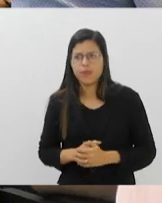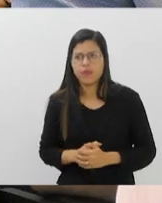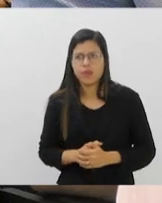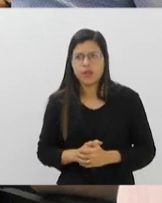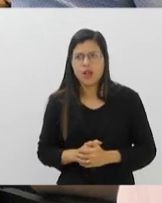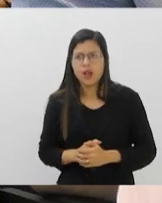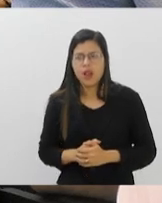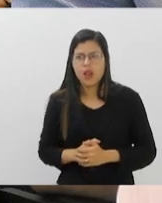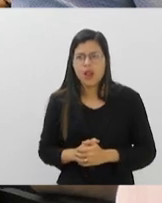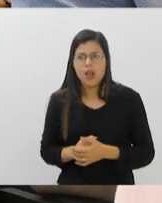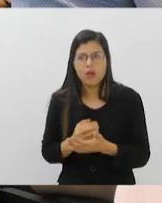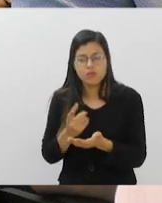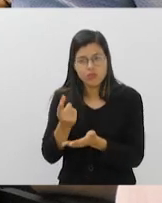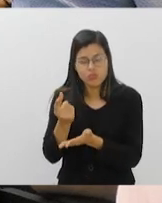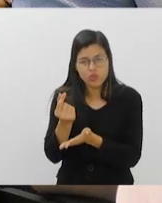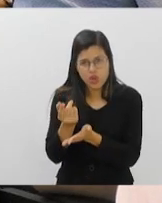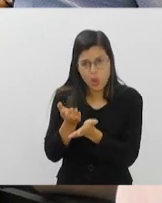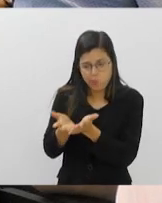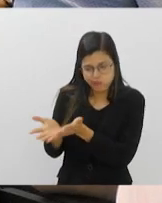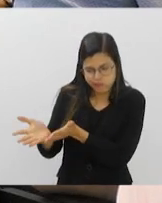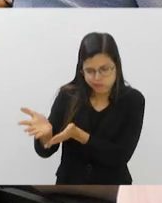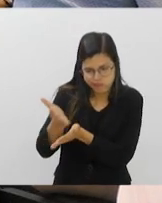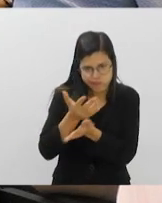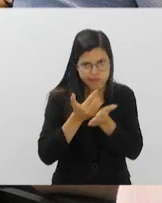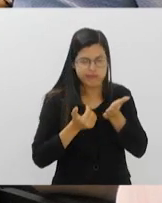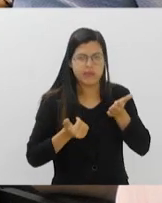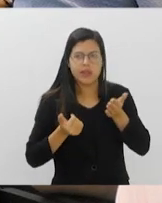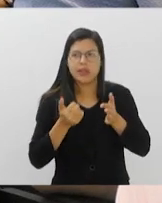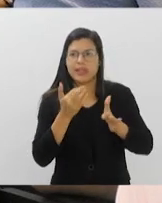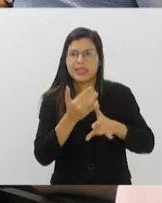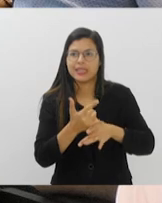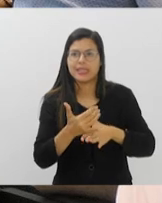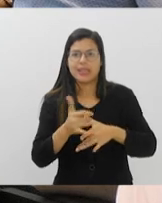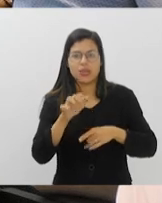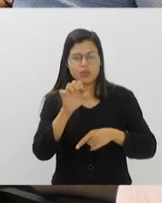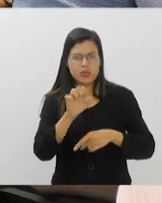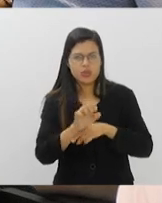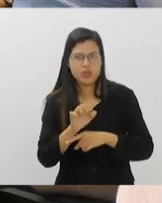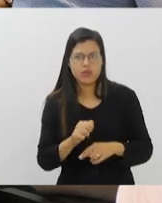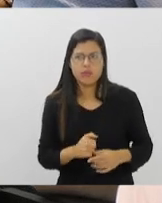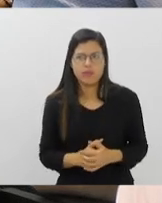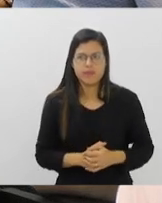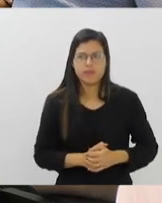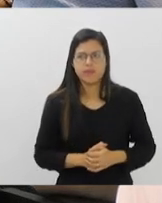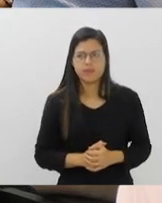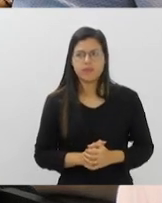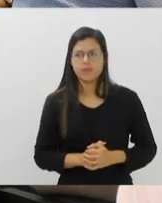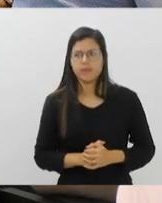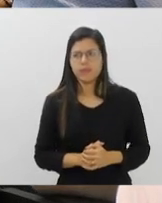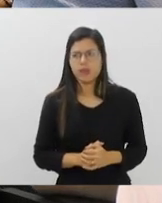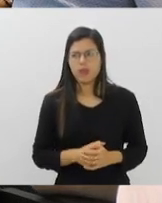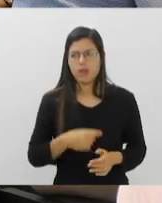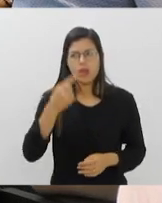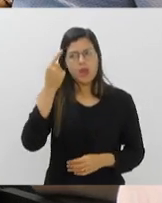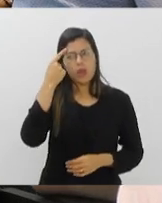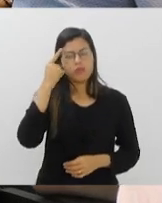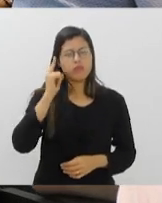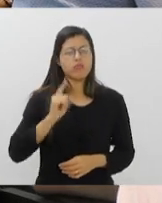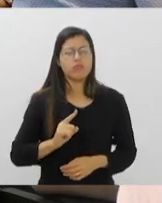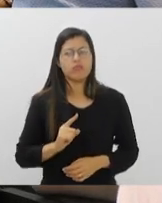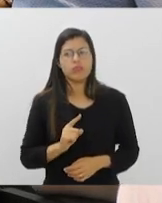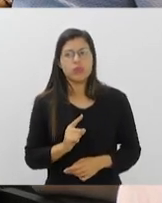os fundos dos Municípios do Estado eu não sei se